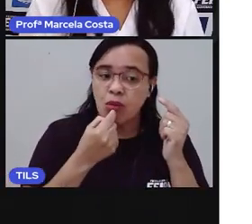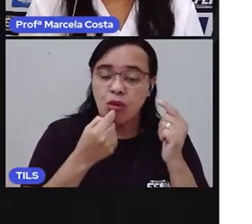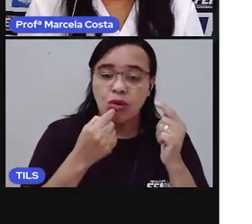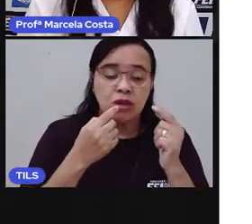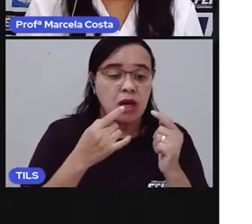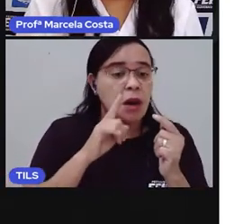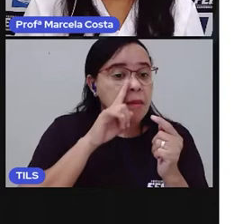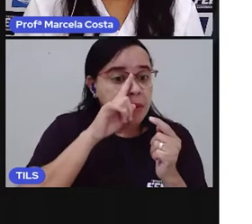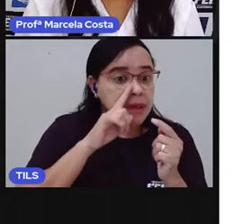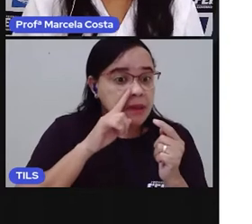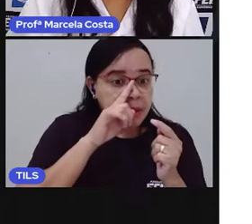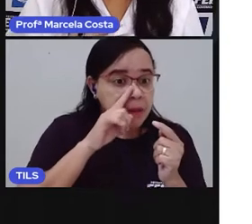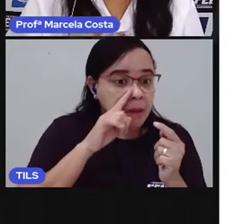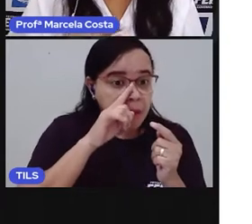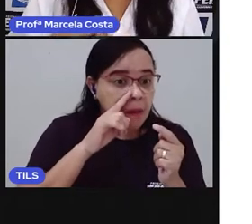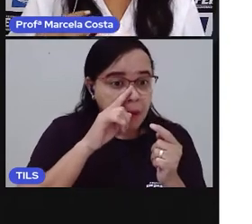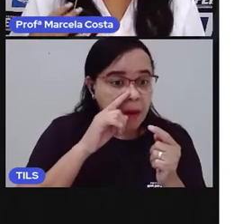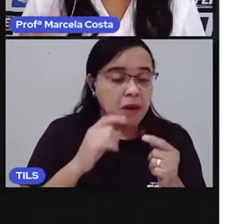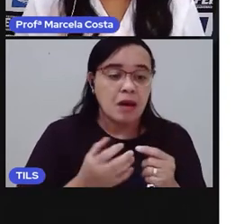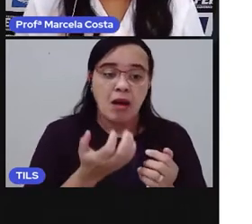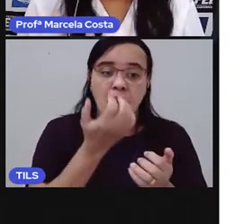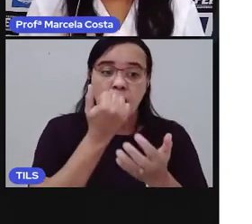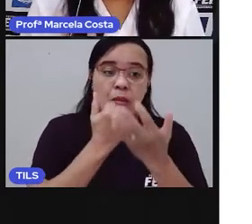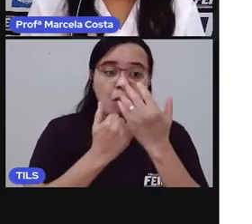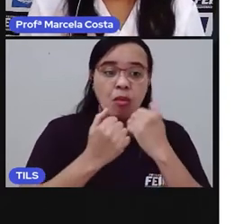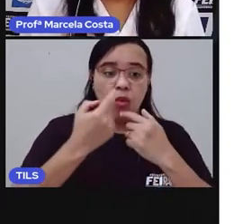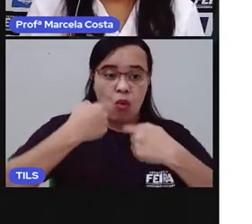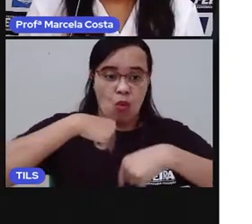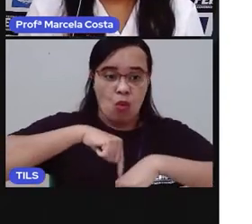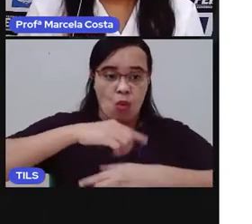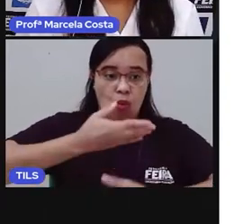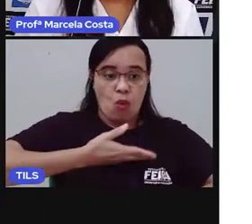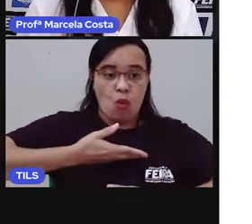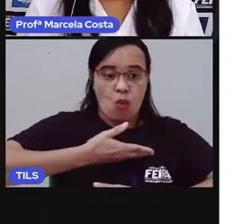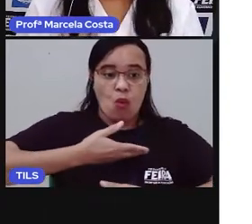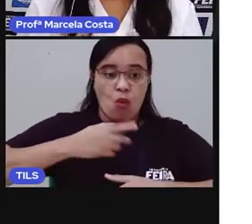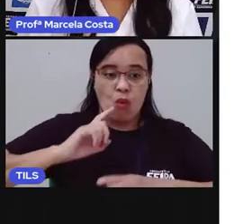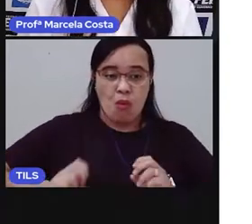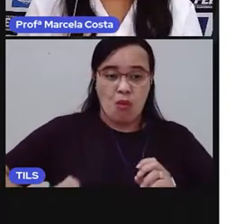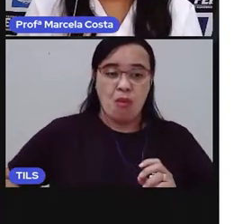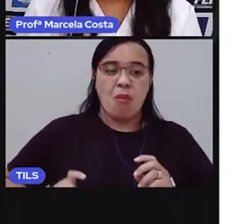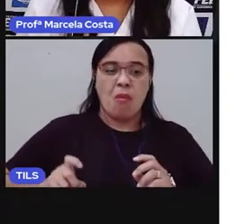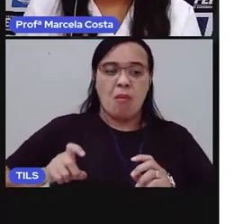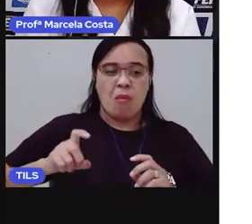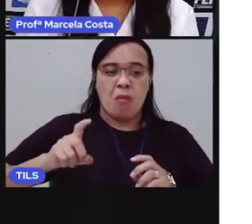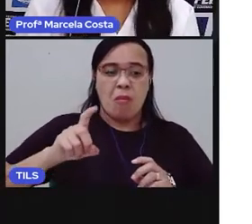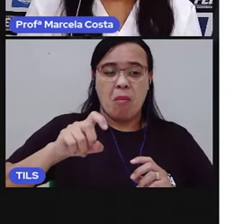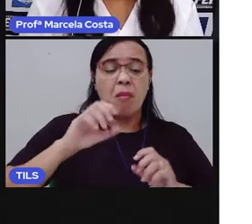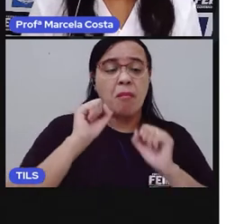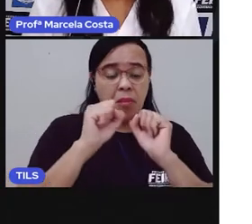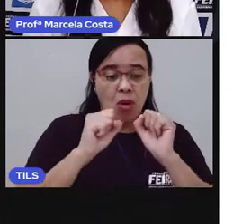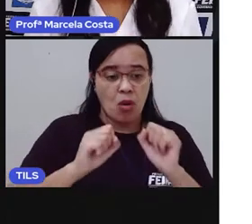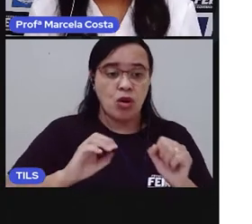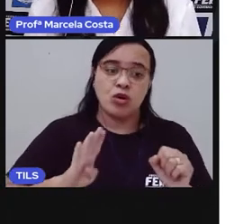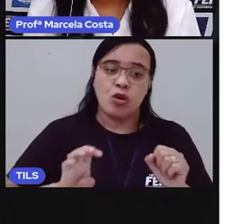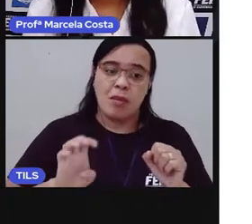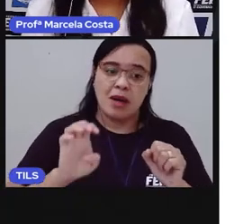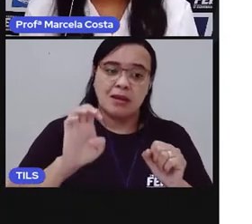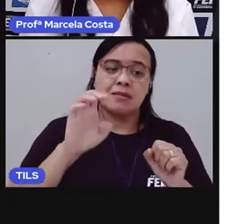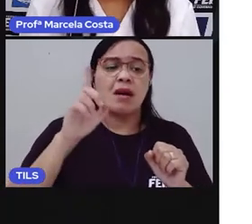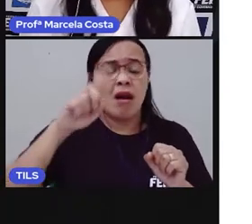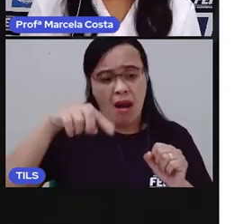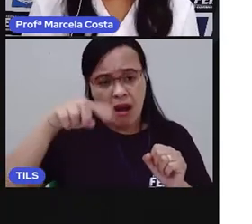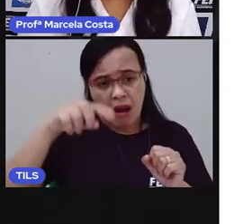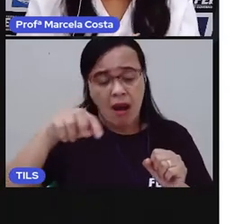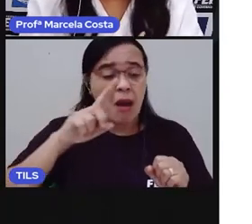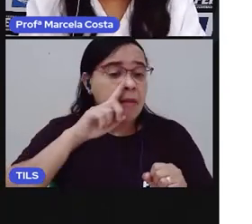e fazer entrar dentro do seu corpo alguma bactéria, algum fungo, que pode te fazer ficar doente, precisar ficar internado